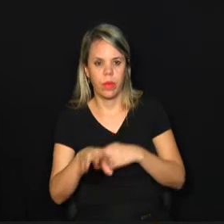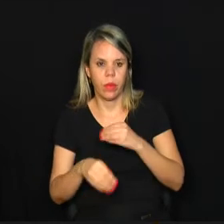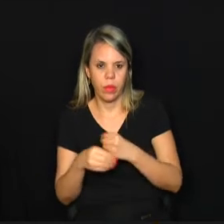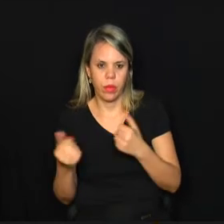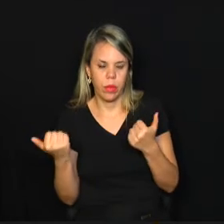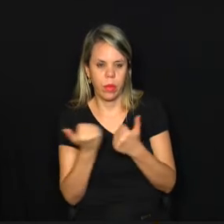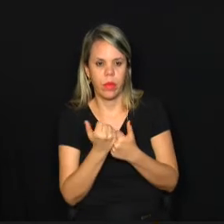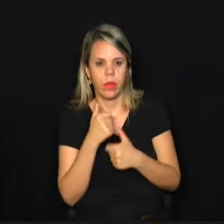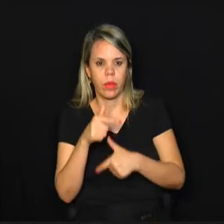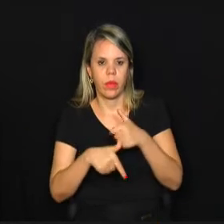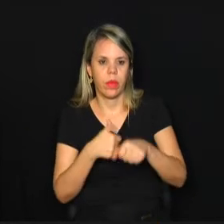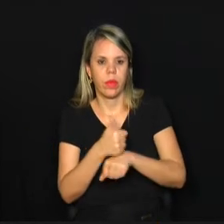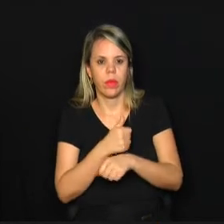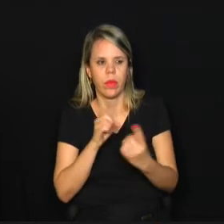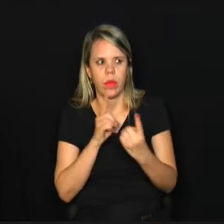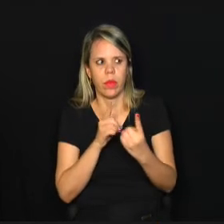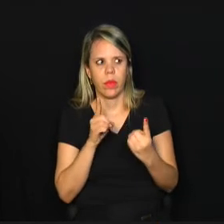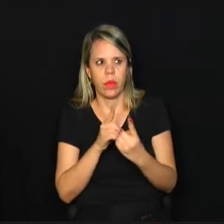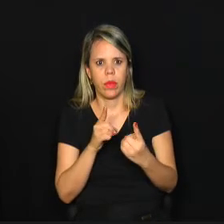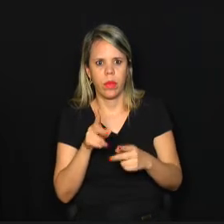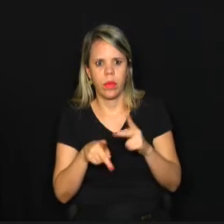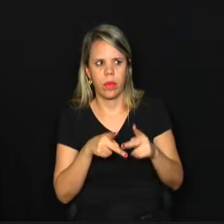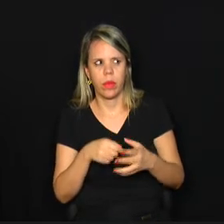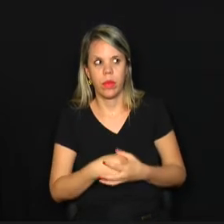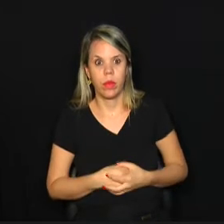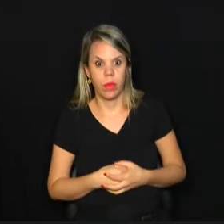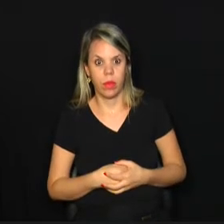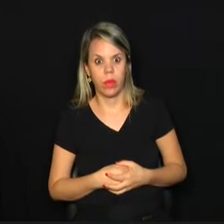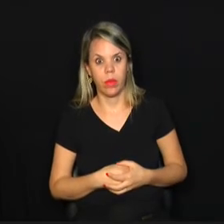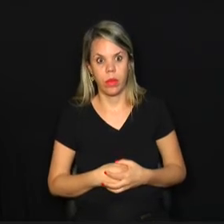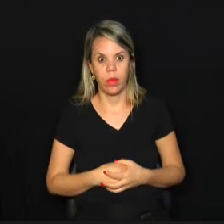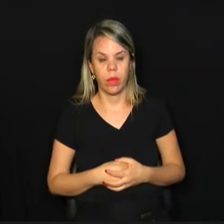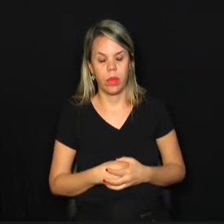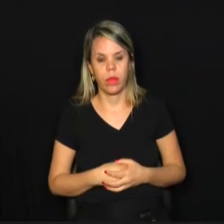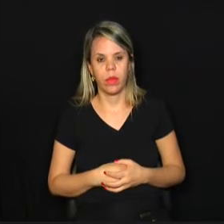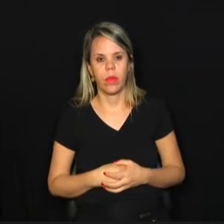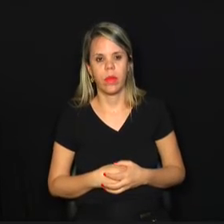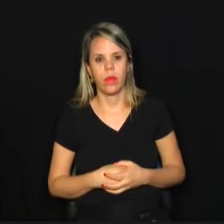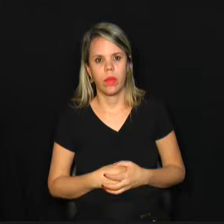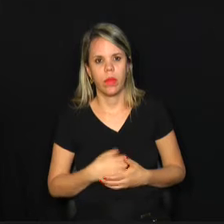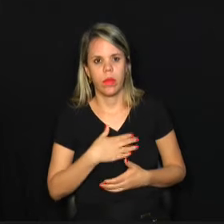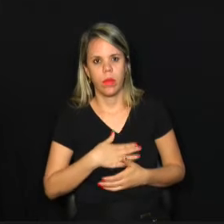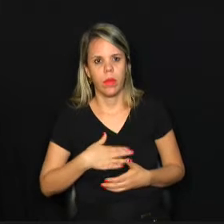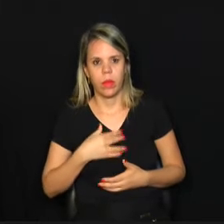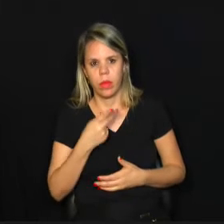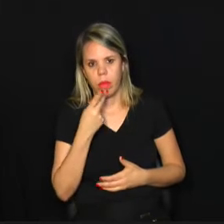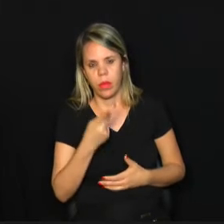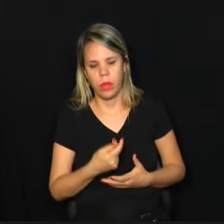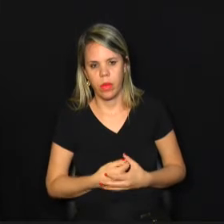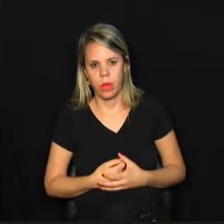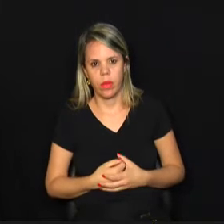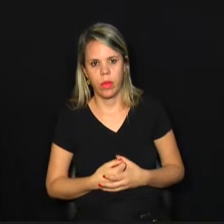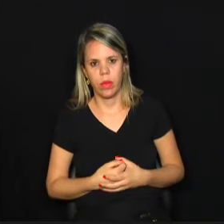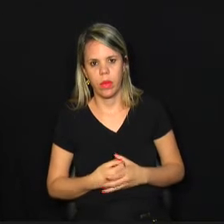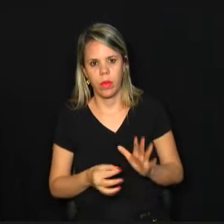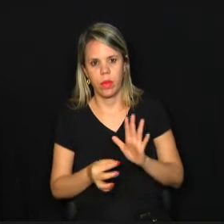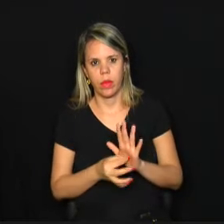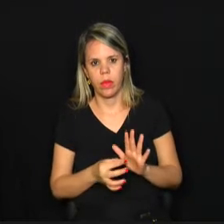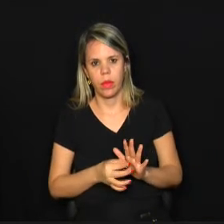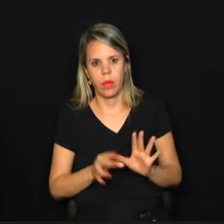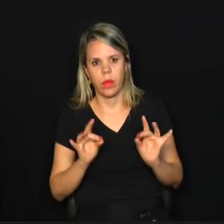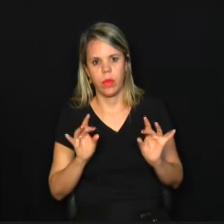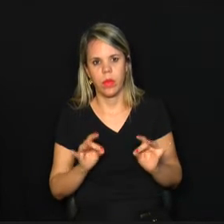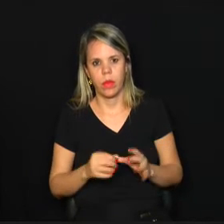de trabalhadores para atender a nossa população. É mais ou menos isso que eu gostaria de colocar. E só mais um